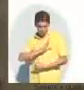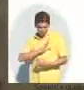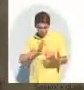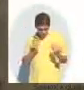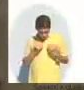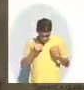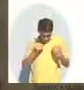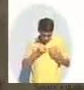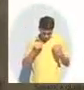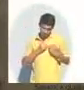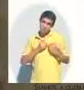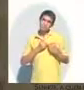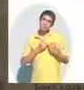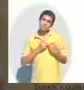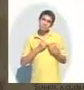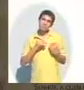um escândalo.